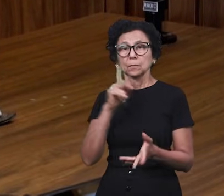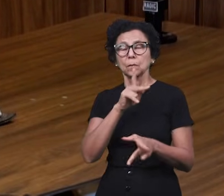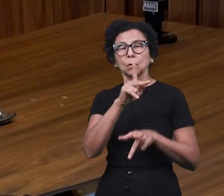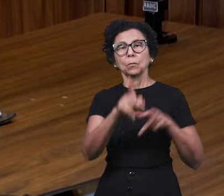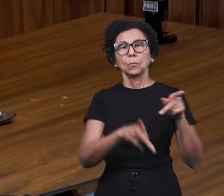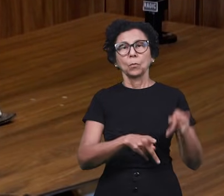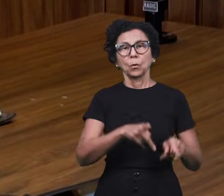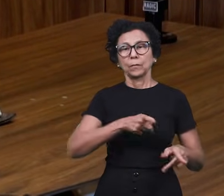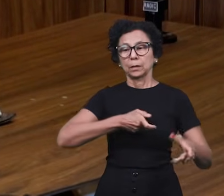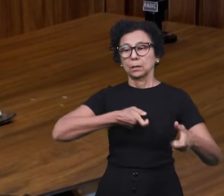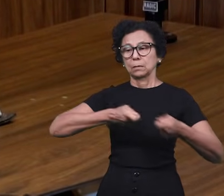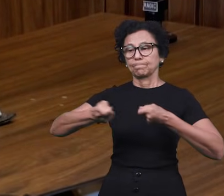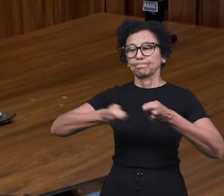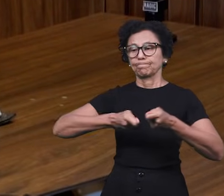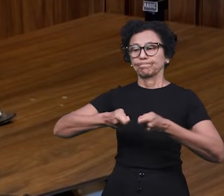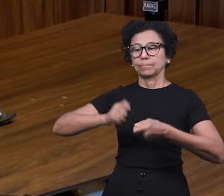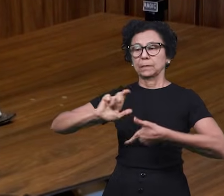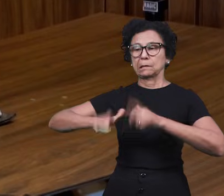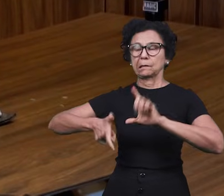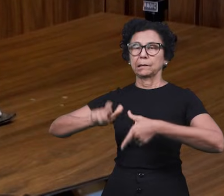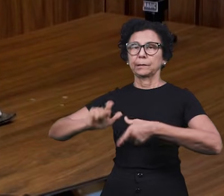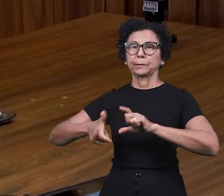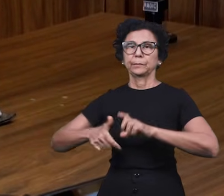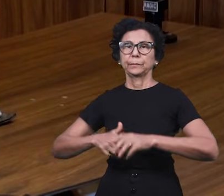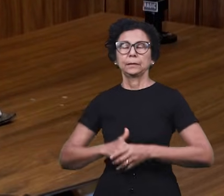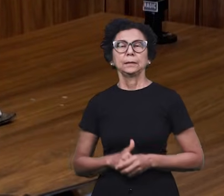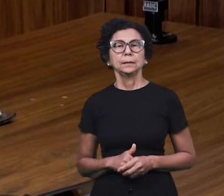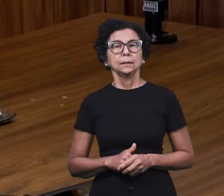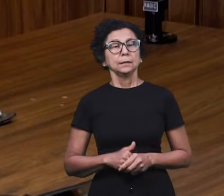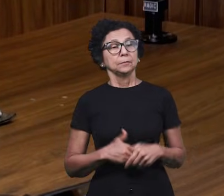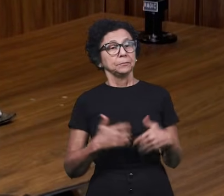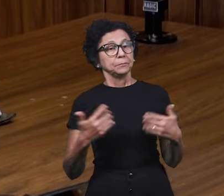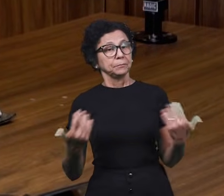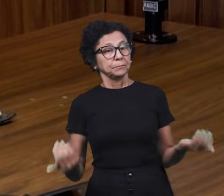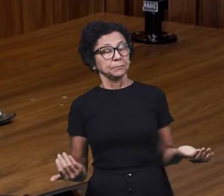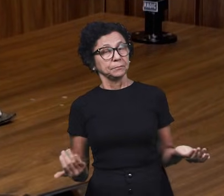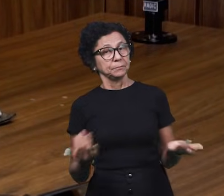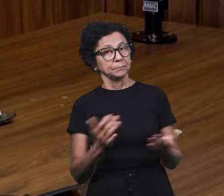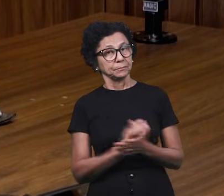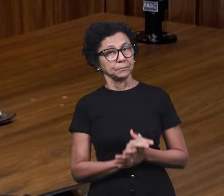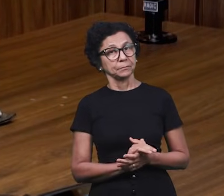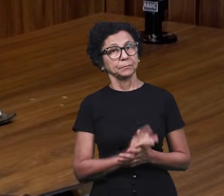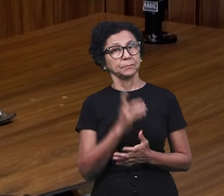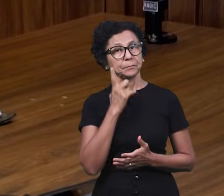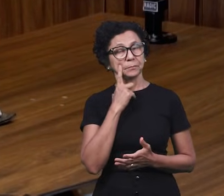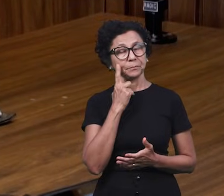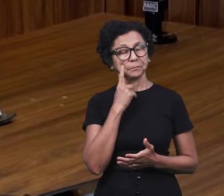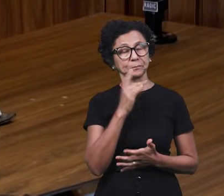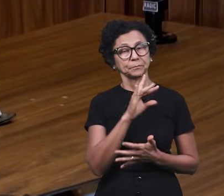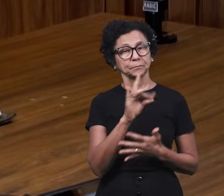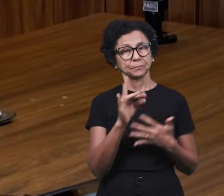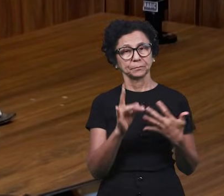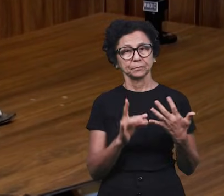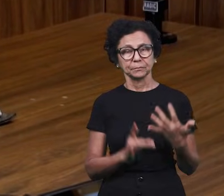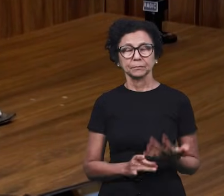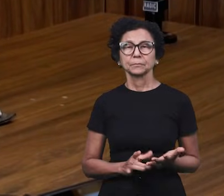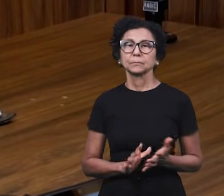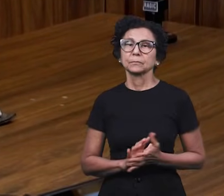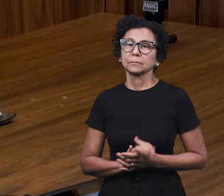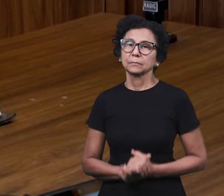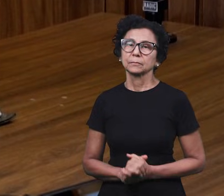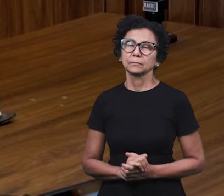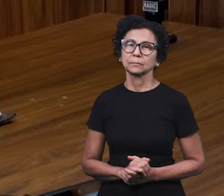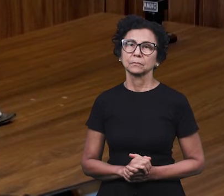Israel na época, né? Mas quando nós olhamos a parte de cobrador de impostos, há vários detalhes, né, específicos que não